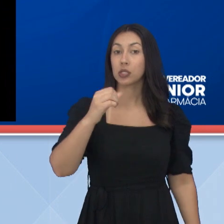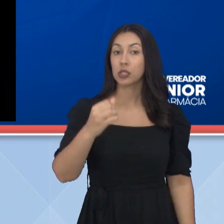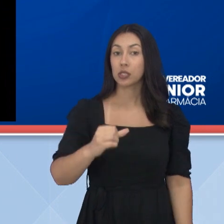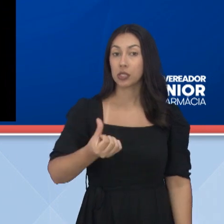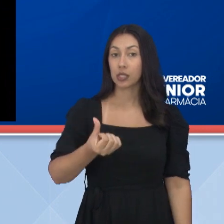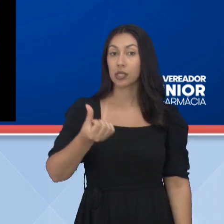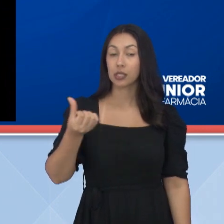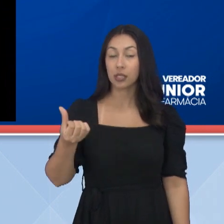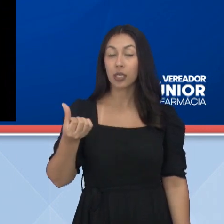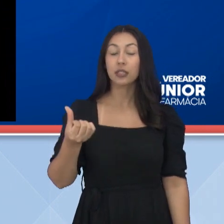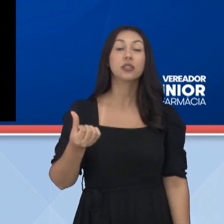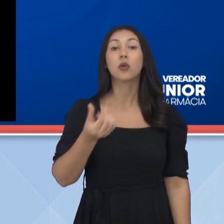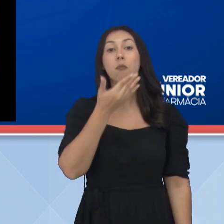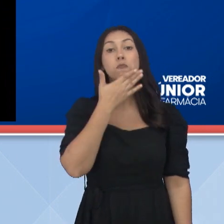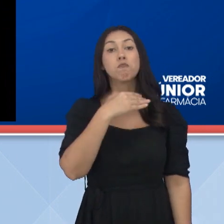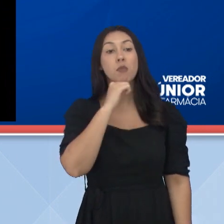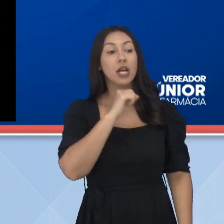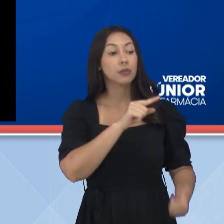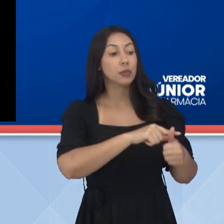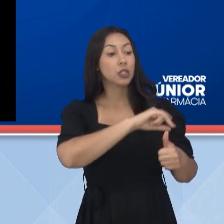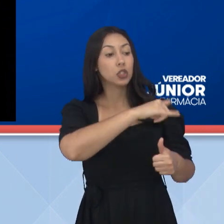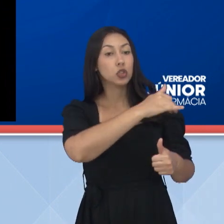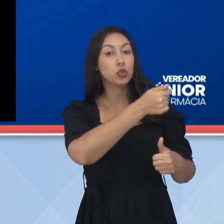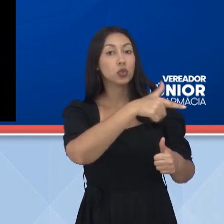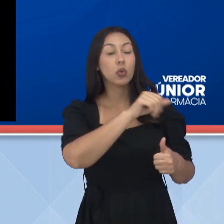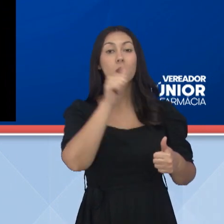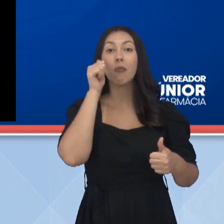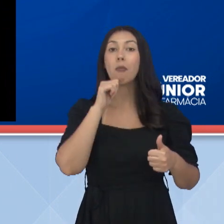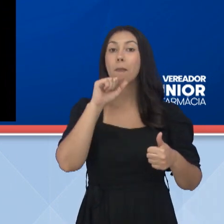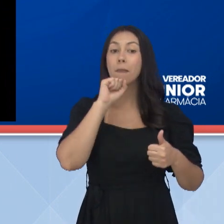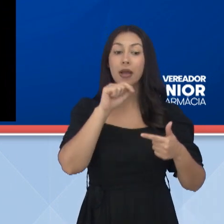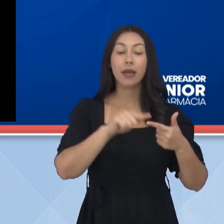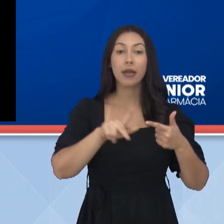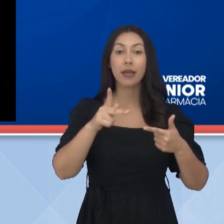João Aparecido Corrêa e da dona Helena da Silva Corrêa.